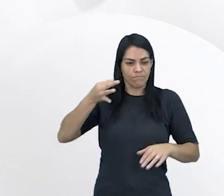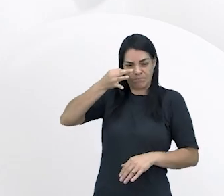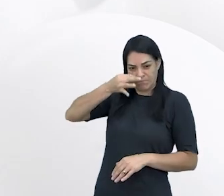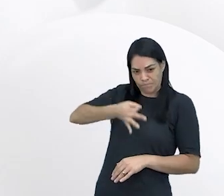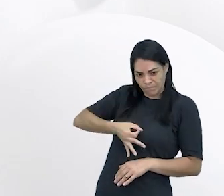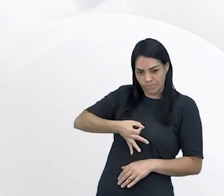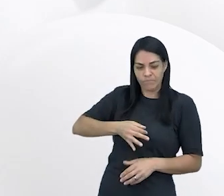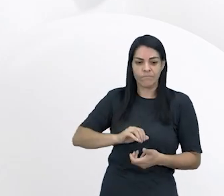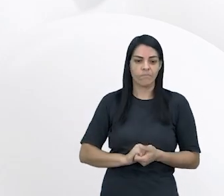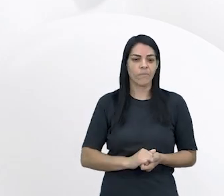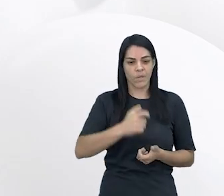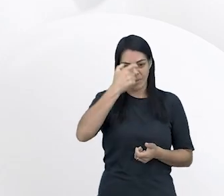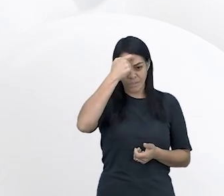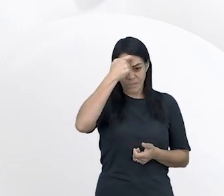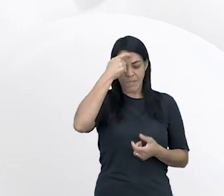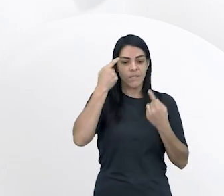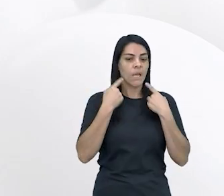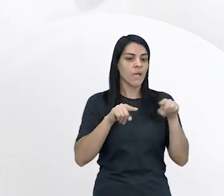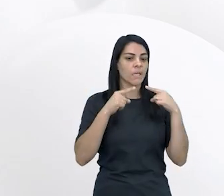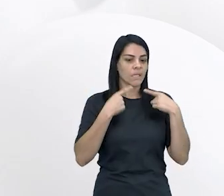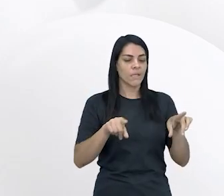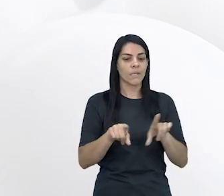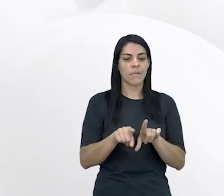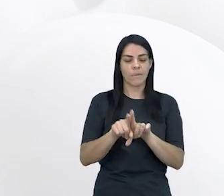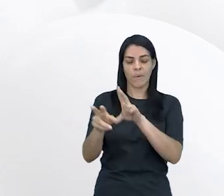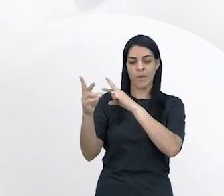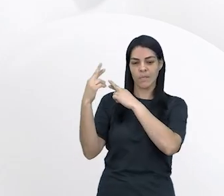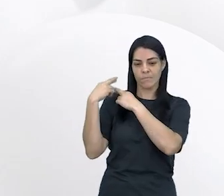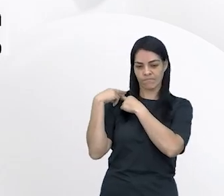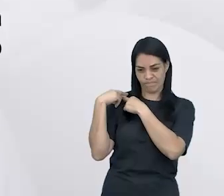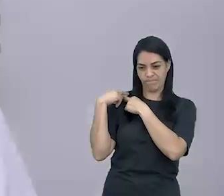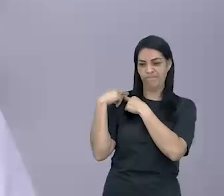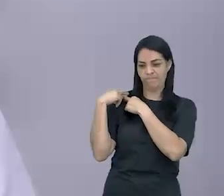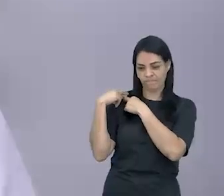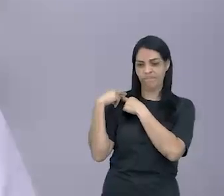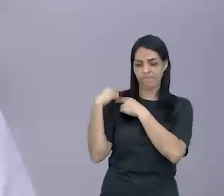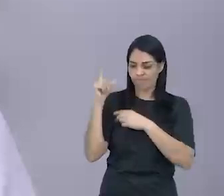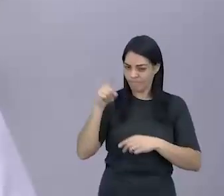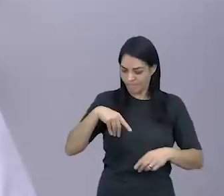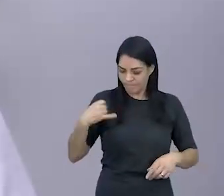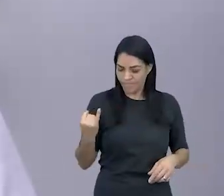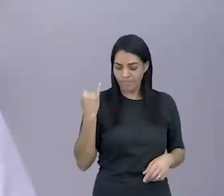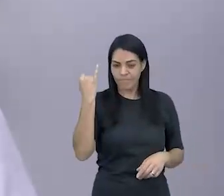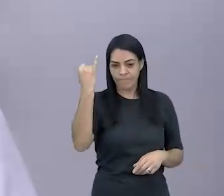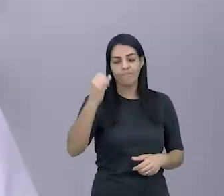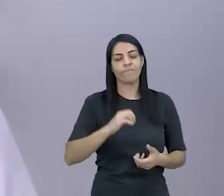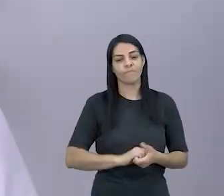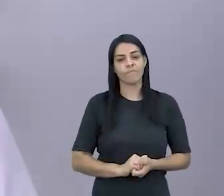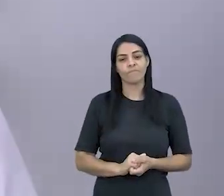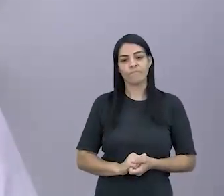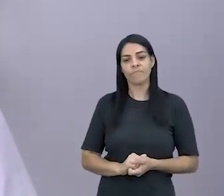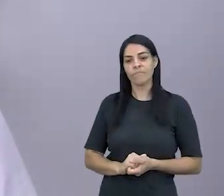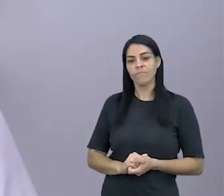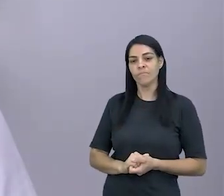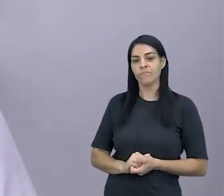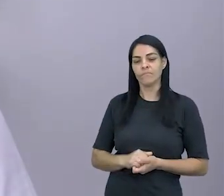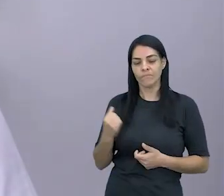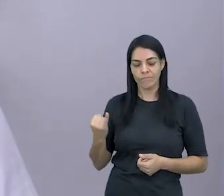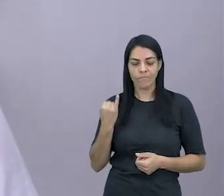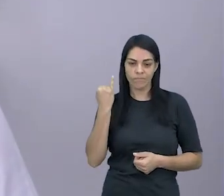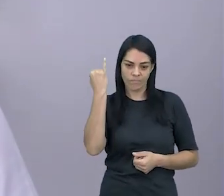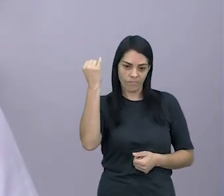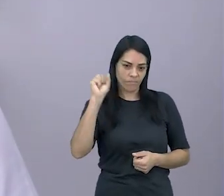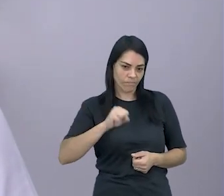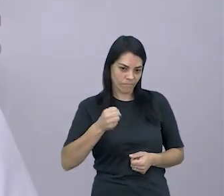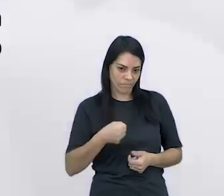autonomia, consciência crítica e responsabilidade, né? É muito importante isso. Extremamente importante.